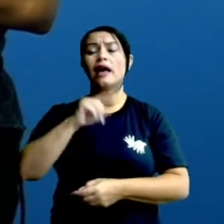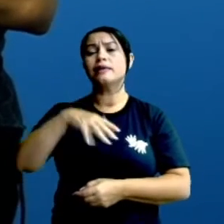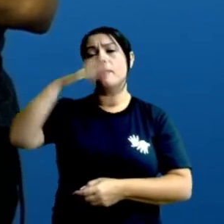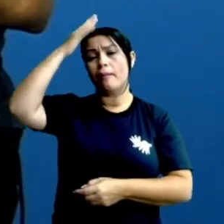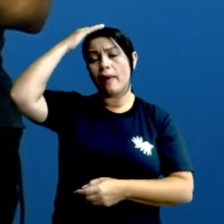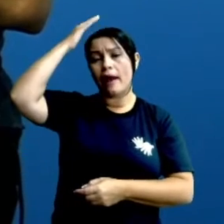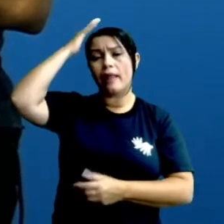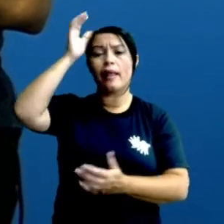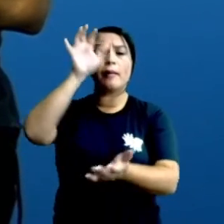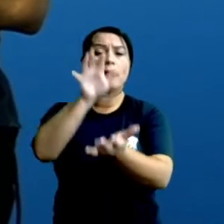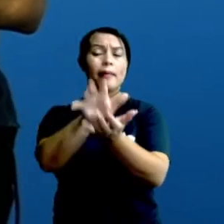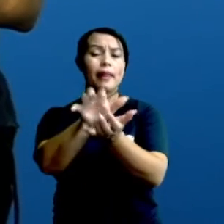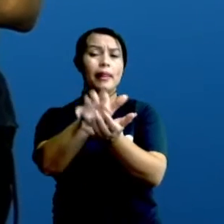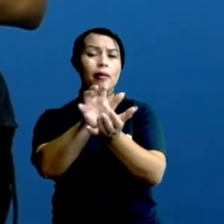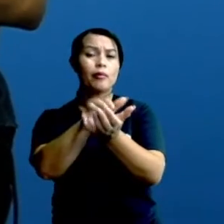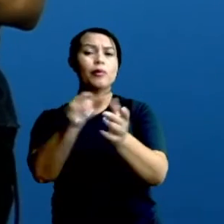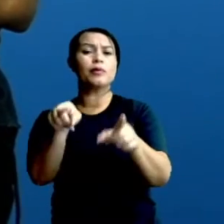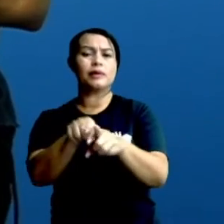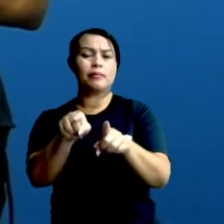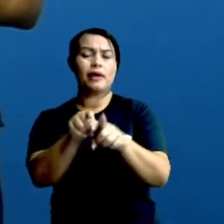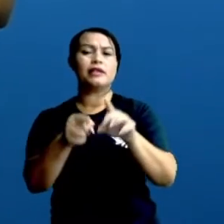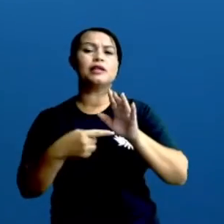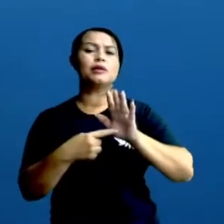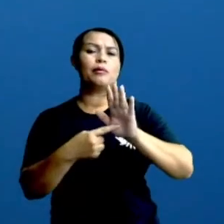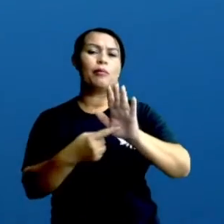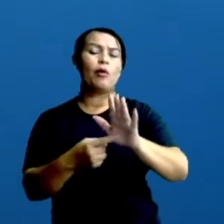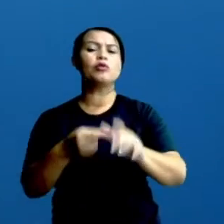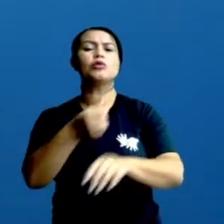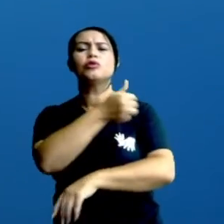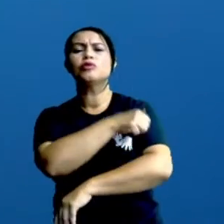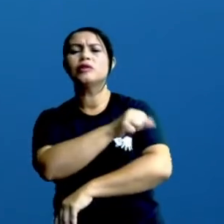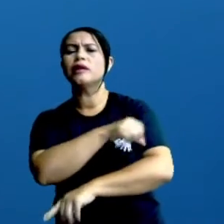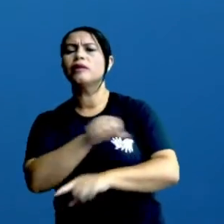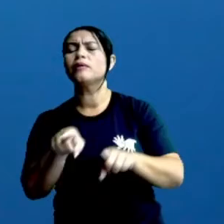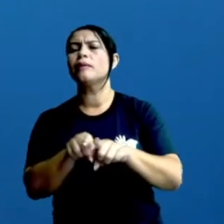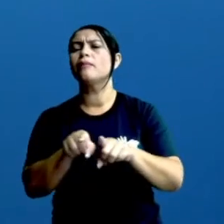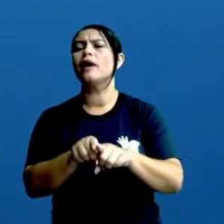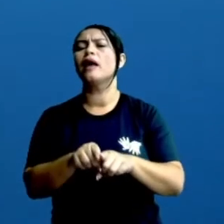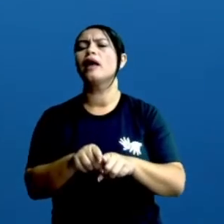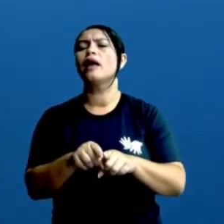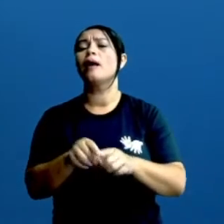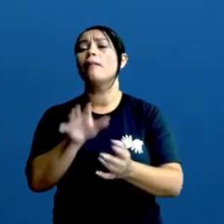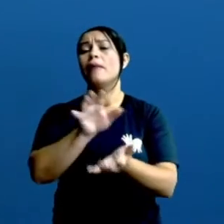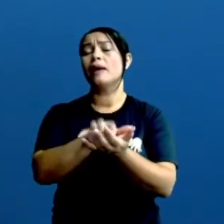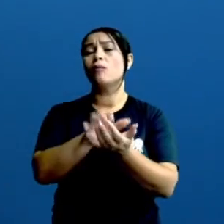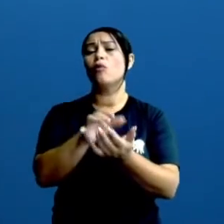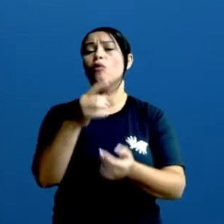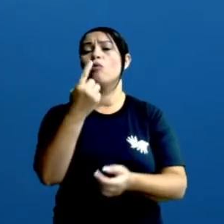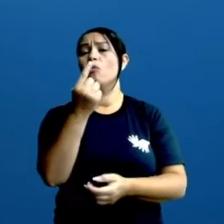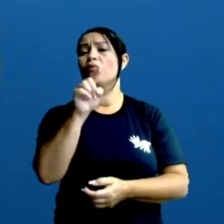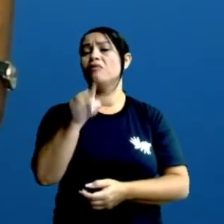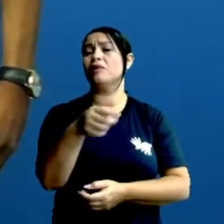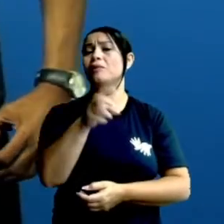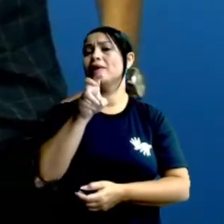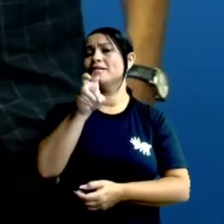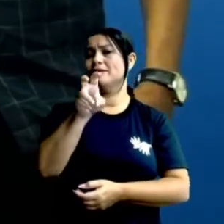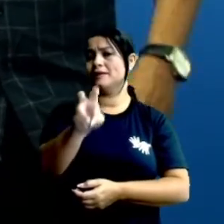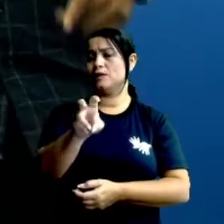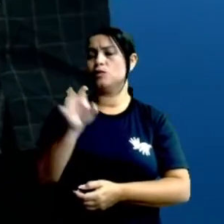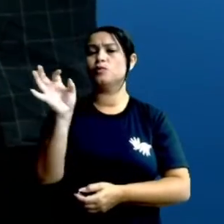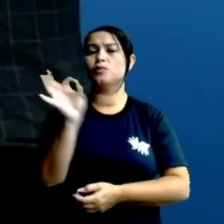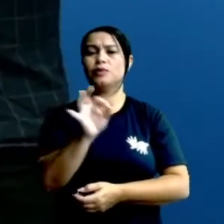Paraná, Pernambuco aí aparece também nesse gráfico, nesse ano, com 1,5% da produção